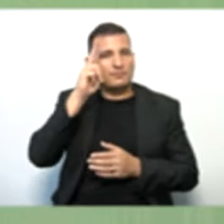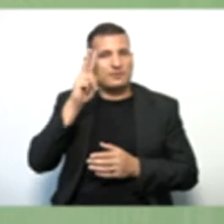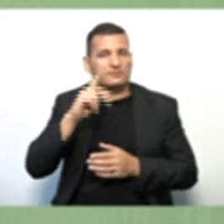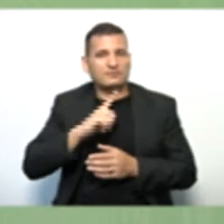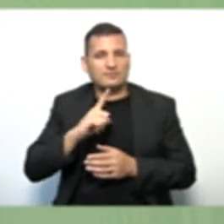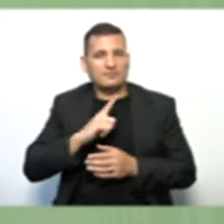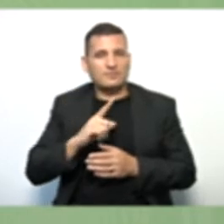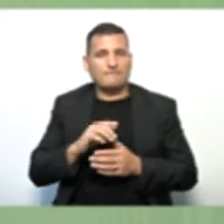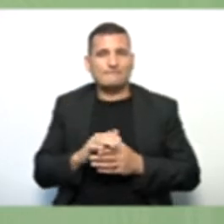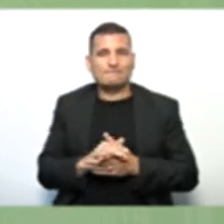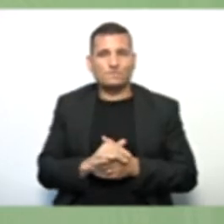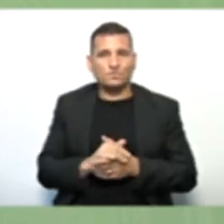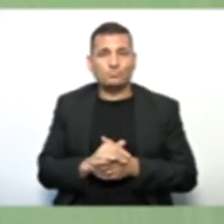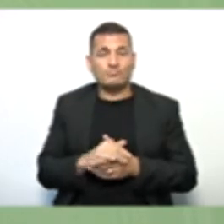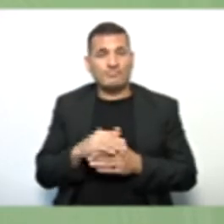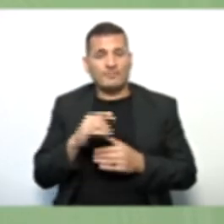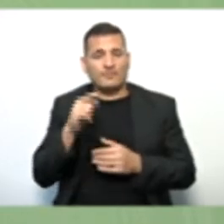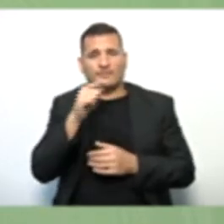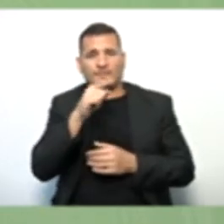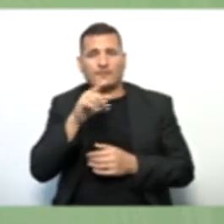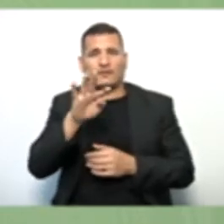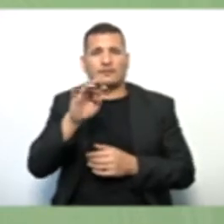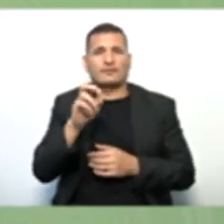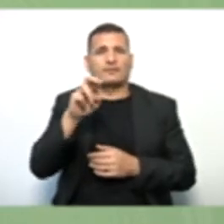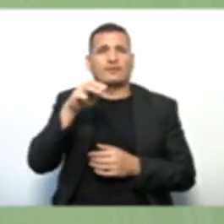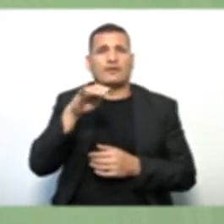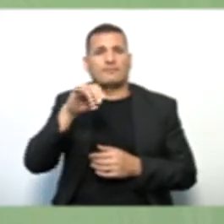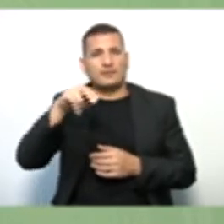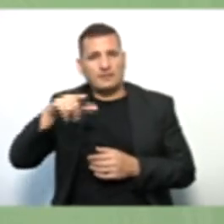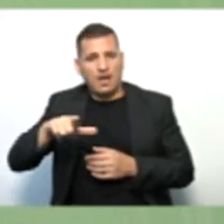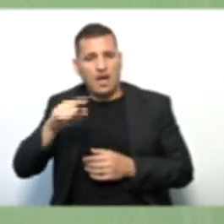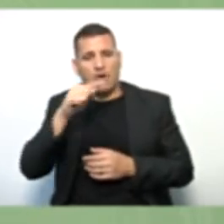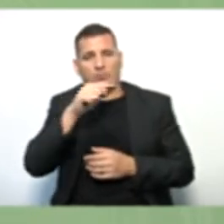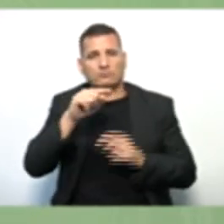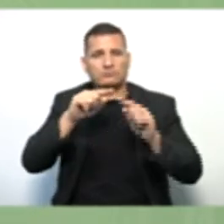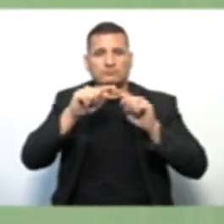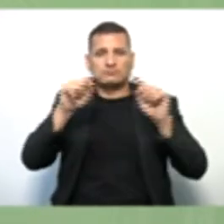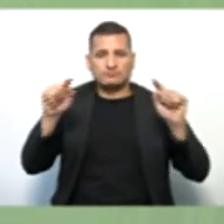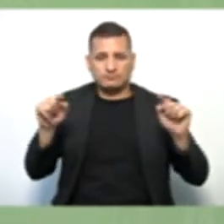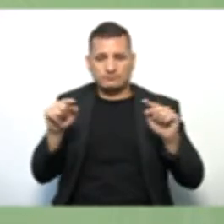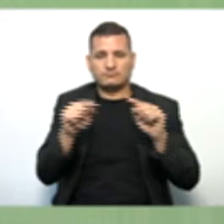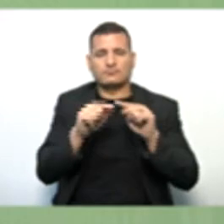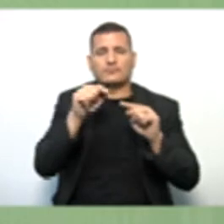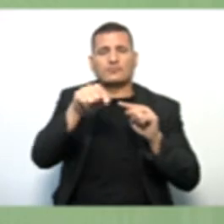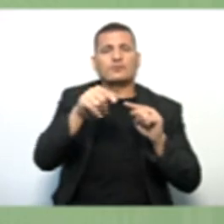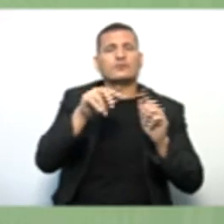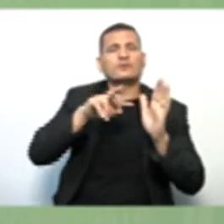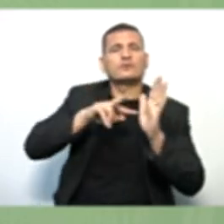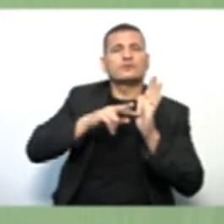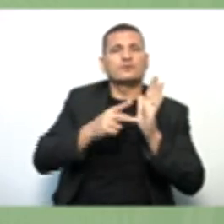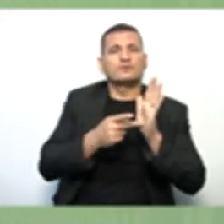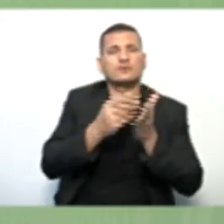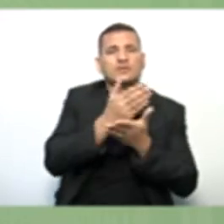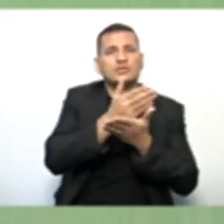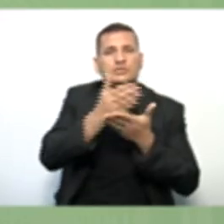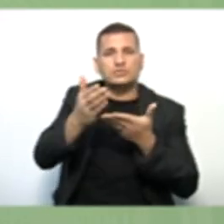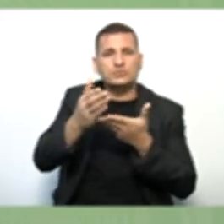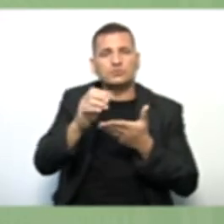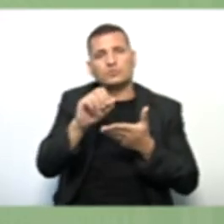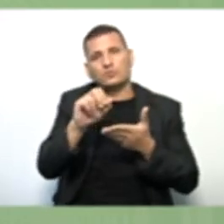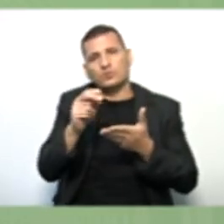coisa, então é mais difícil. Então lembra desse aqui que é o terminal, símbolo utilizado para indicar o início ou o fim de um algoritmo.